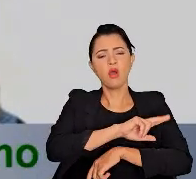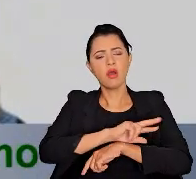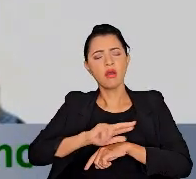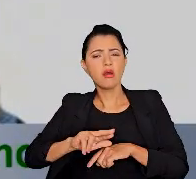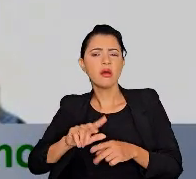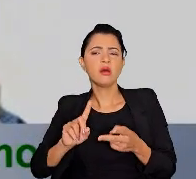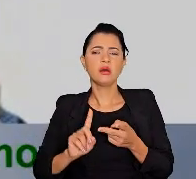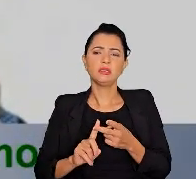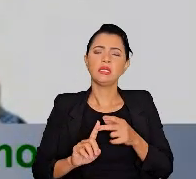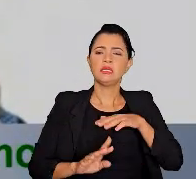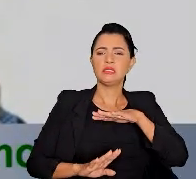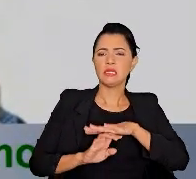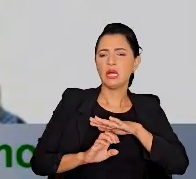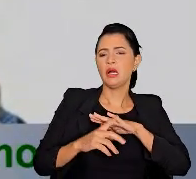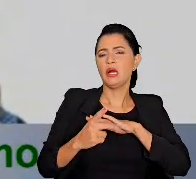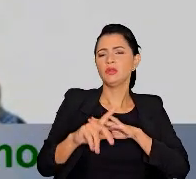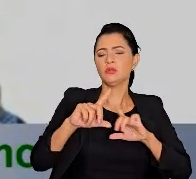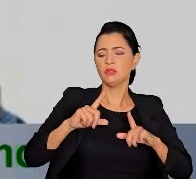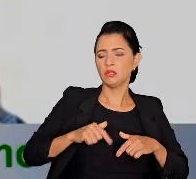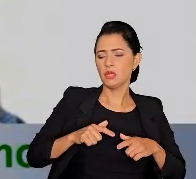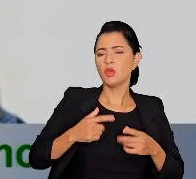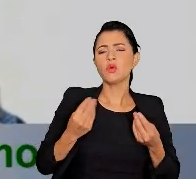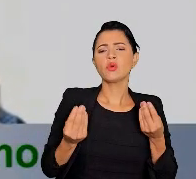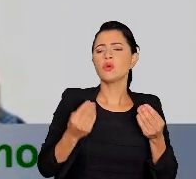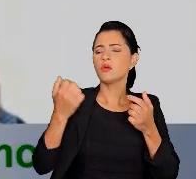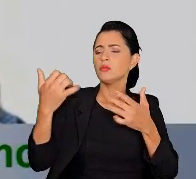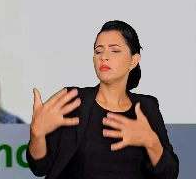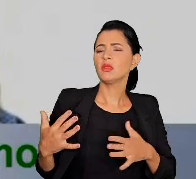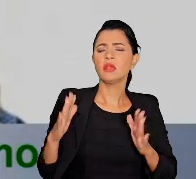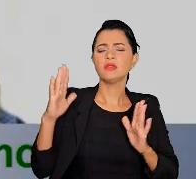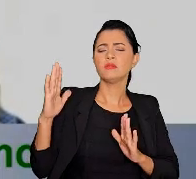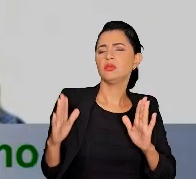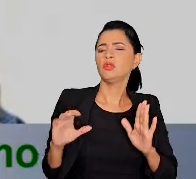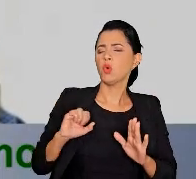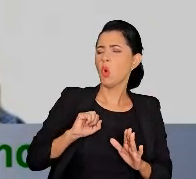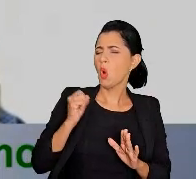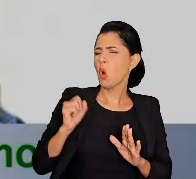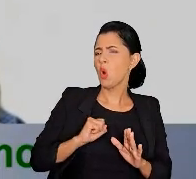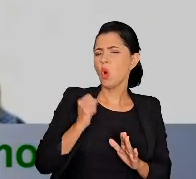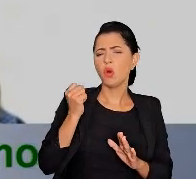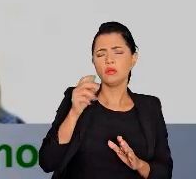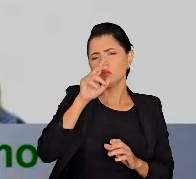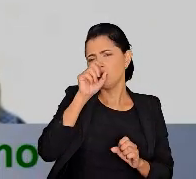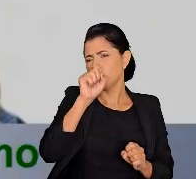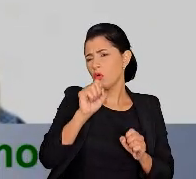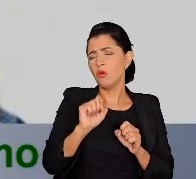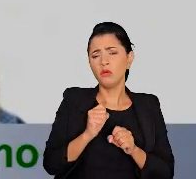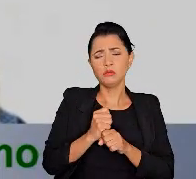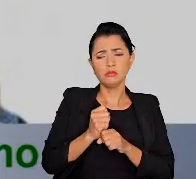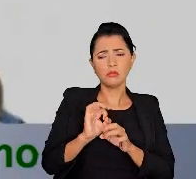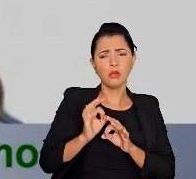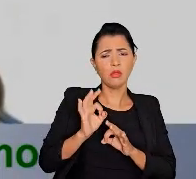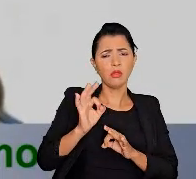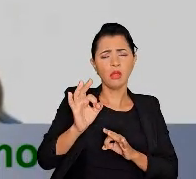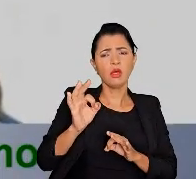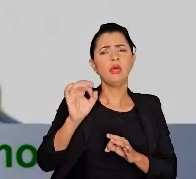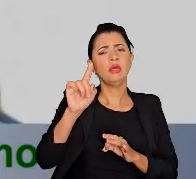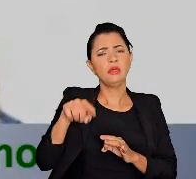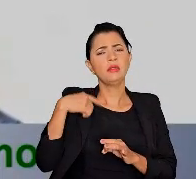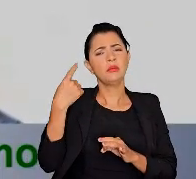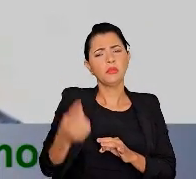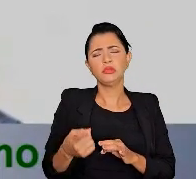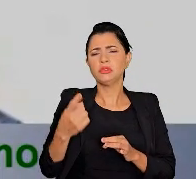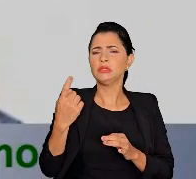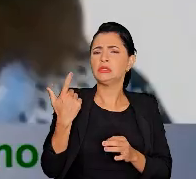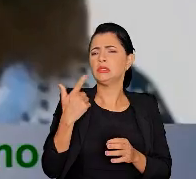de Israel. Como explicar um período de ódio tão forte e tão longo depois de tantas